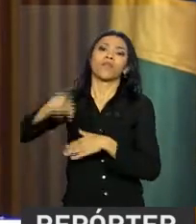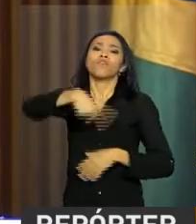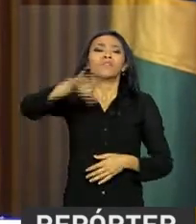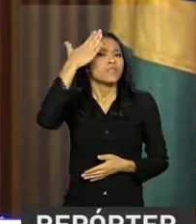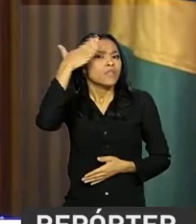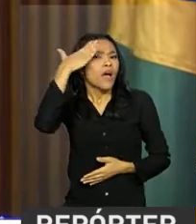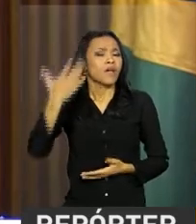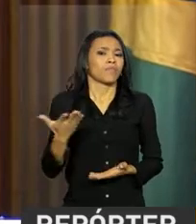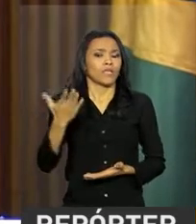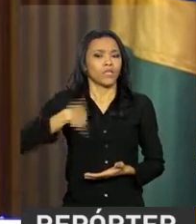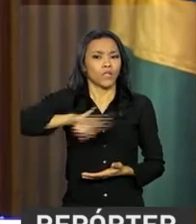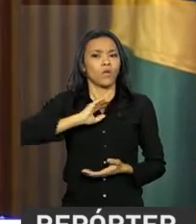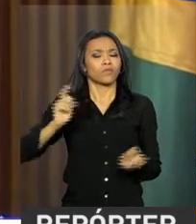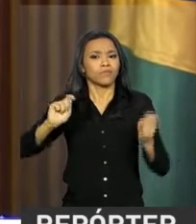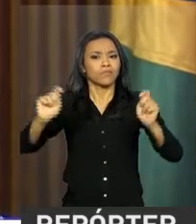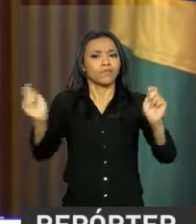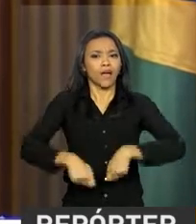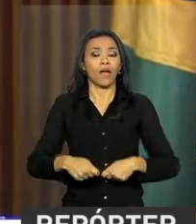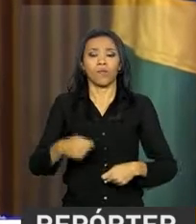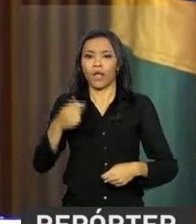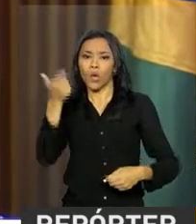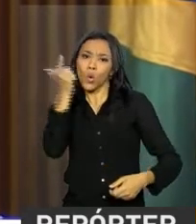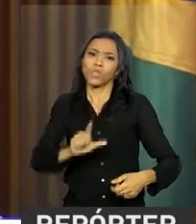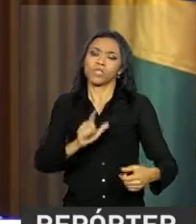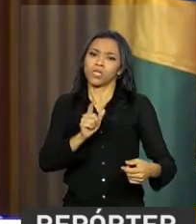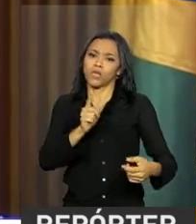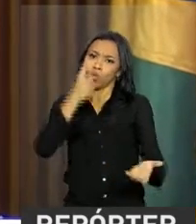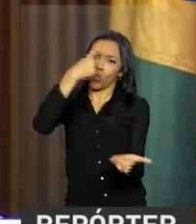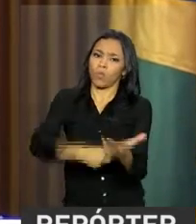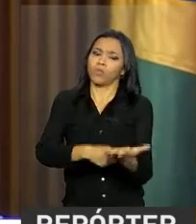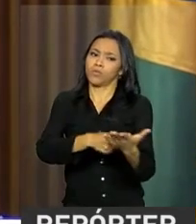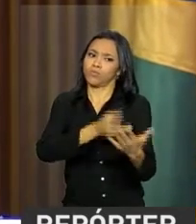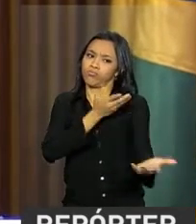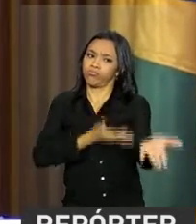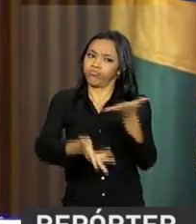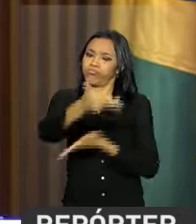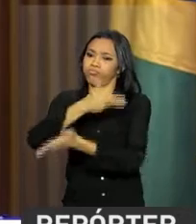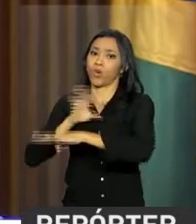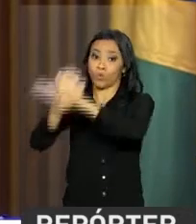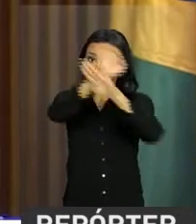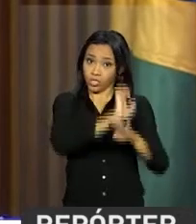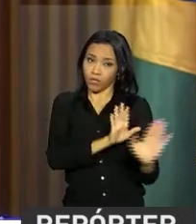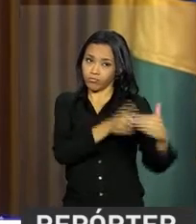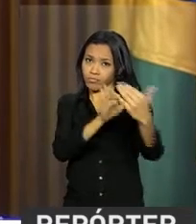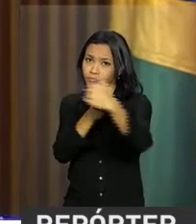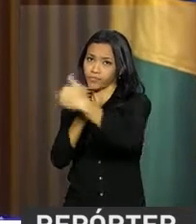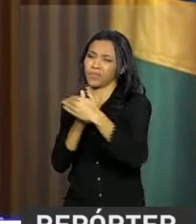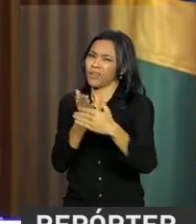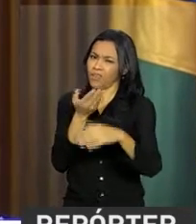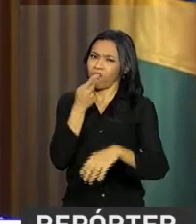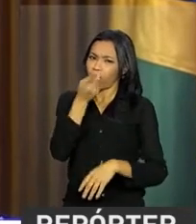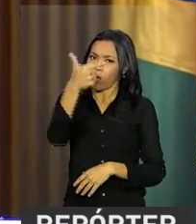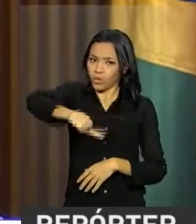nós todos podemos chegar a este acordo num concerto federativo volto a dizer que durante muito tempo